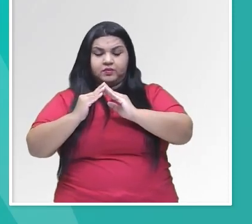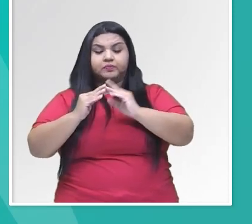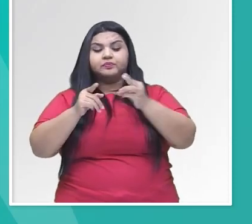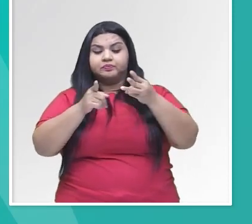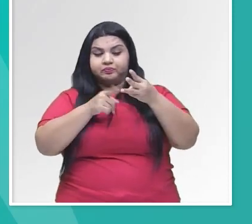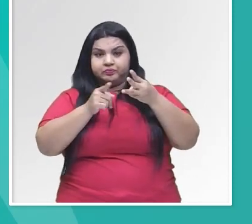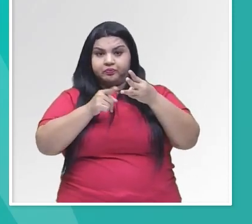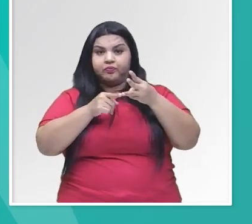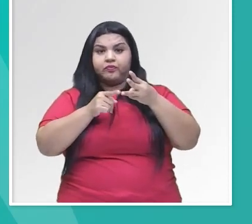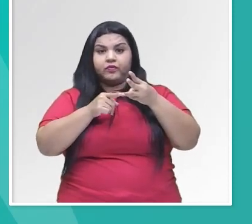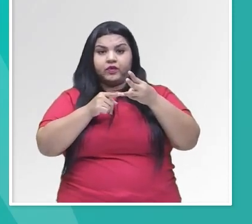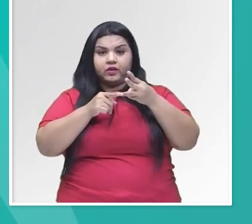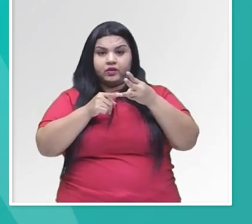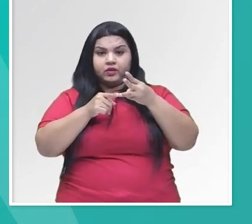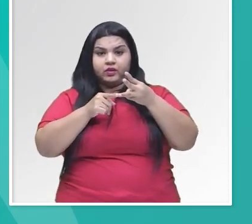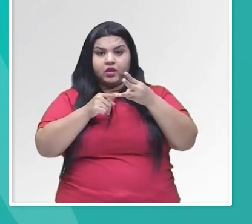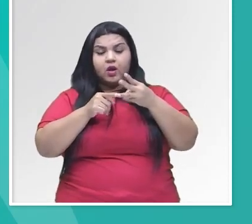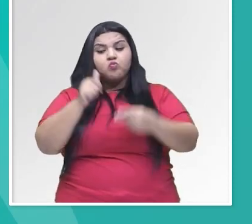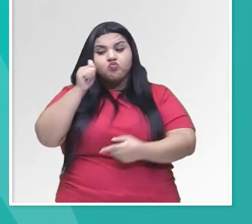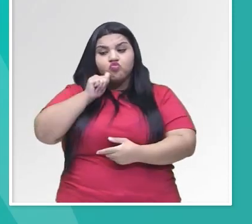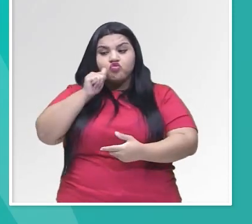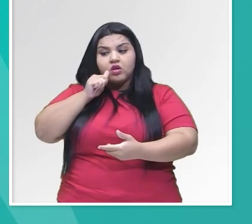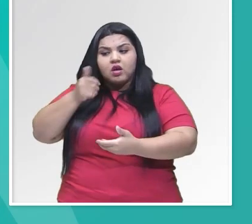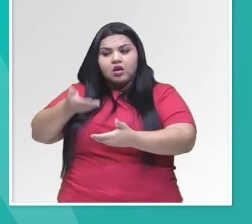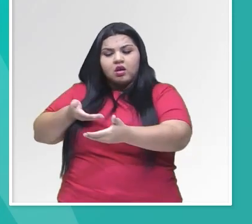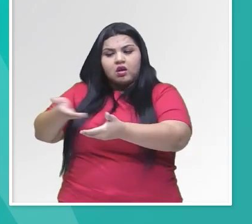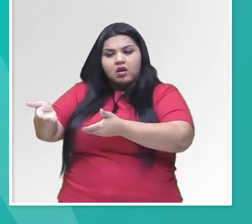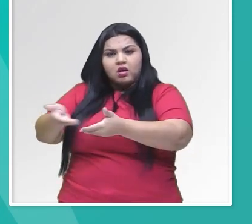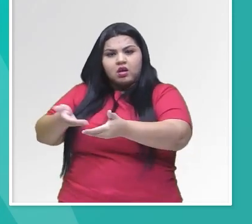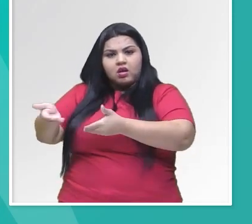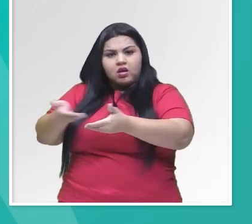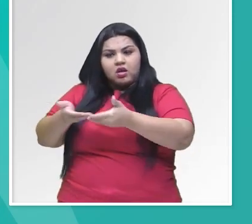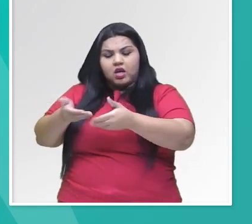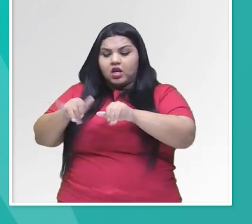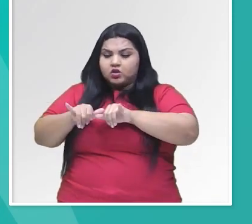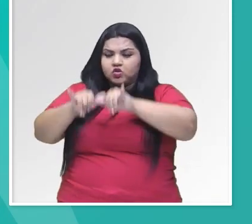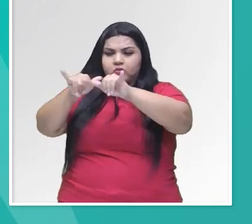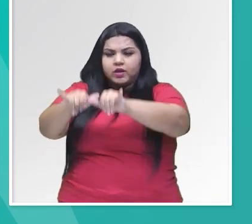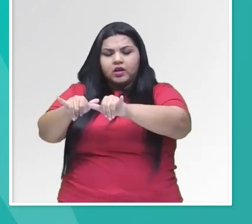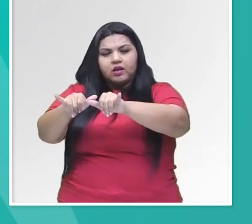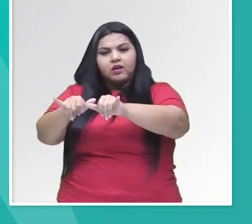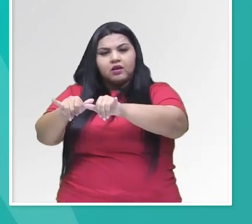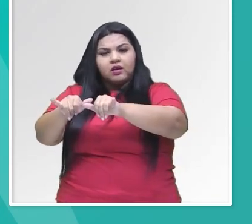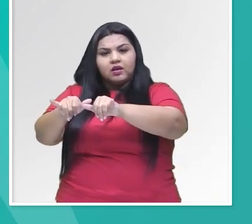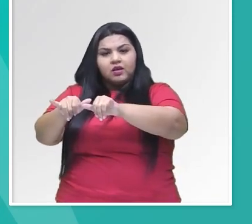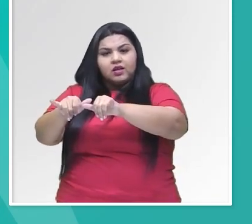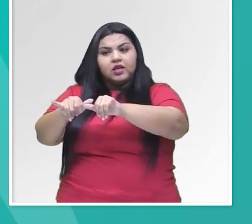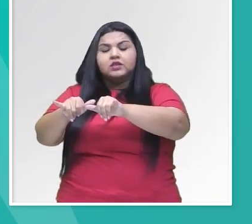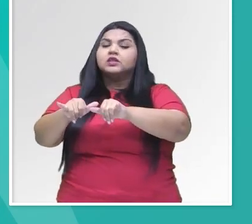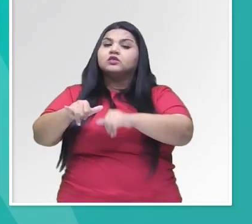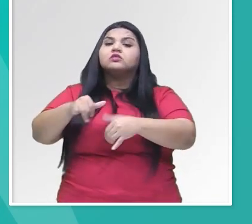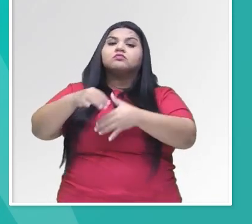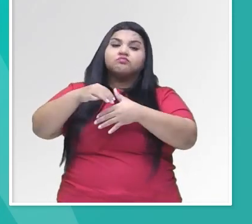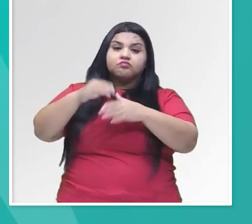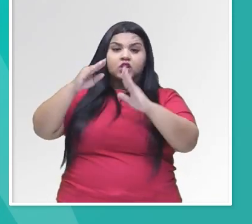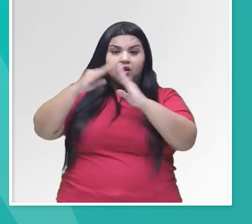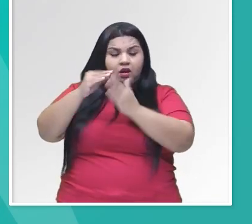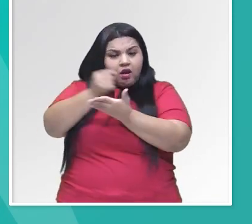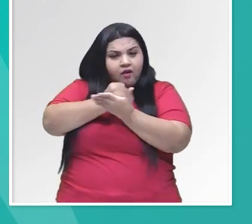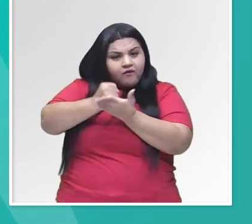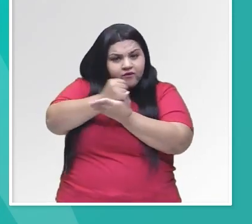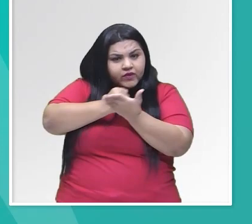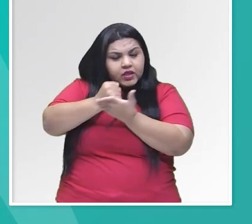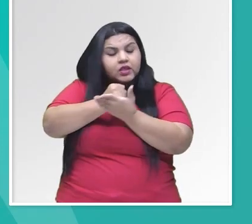comunidade implica a moça que me atende, a caixa do supermercado, a atendente da farmácia. A